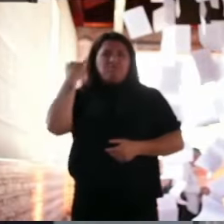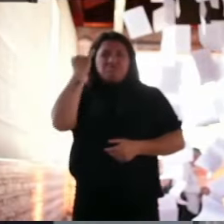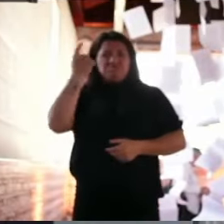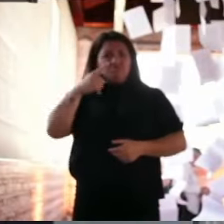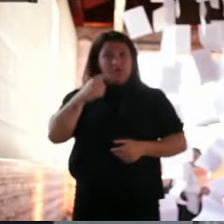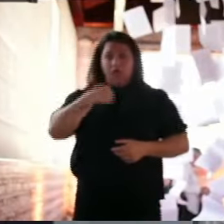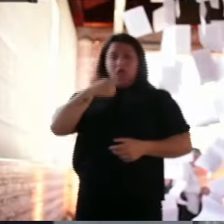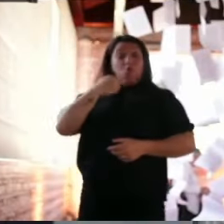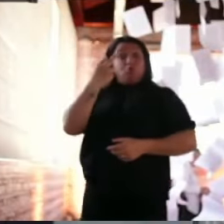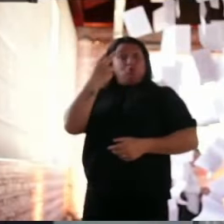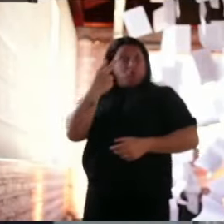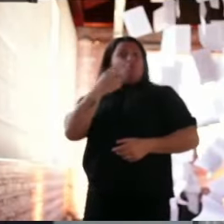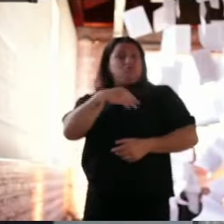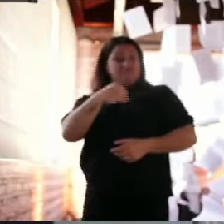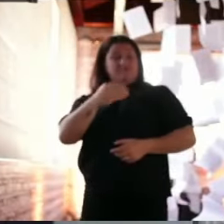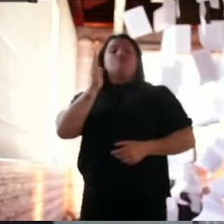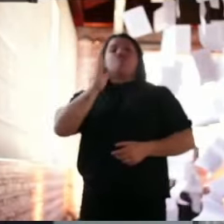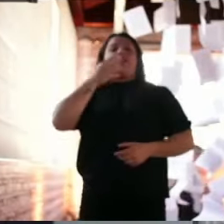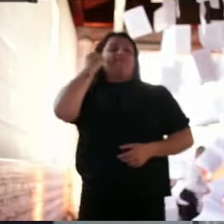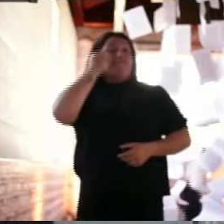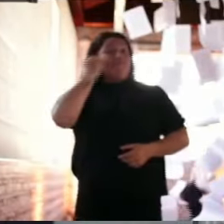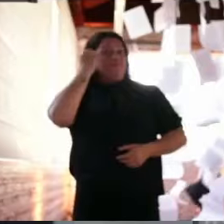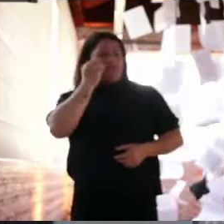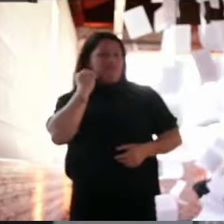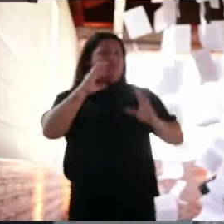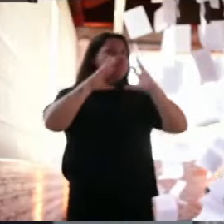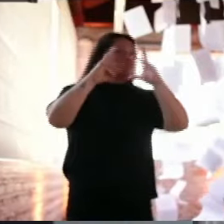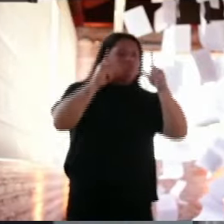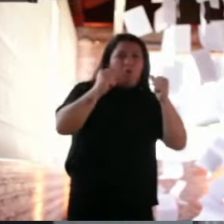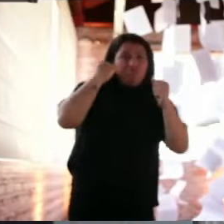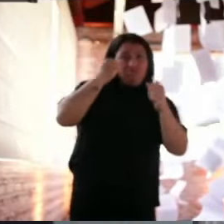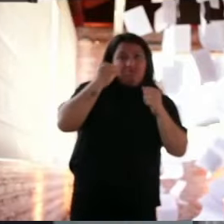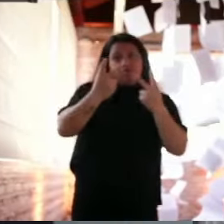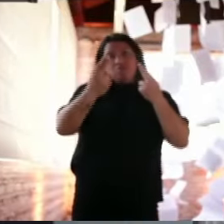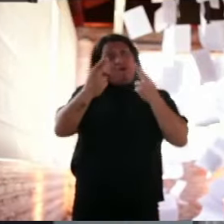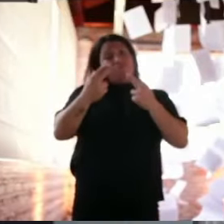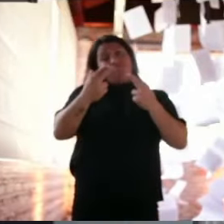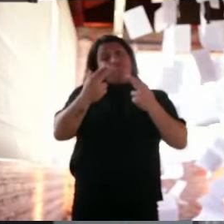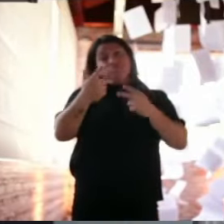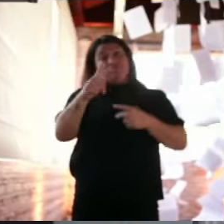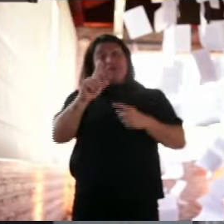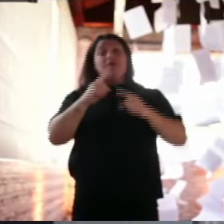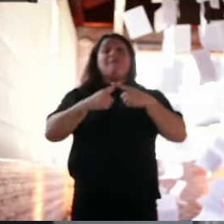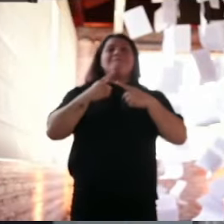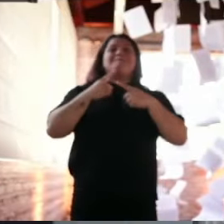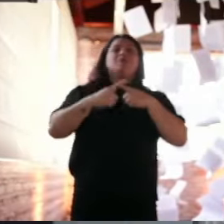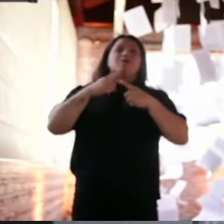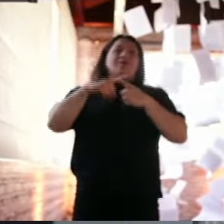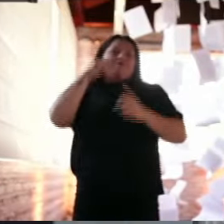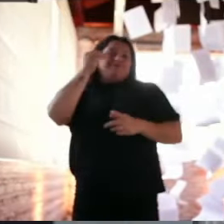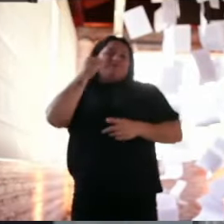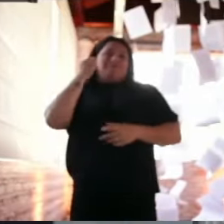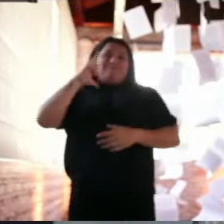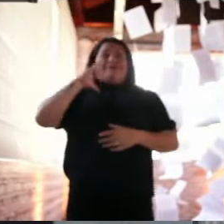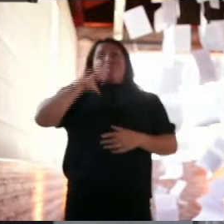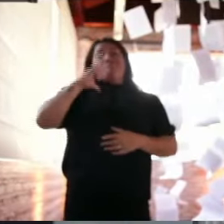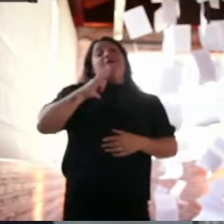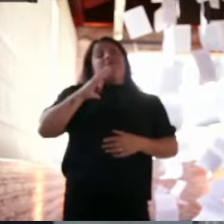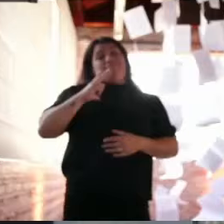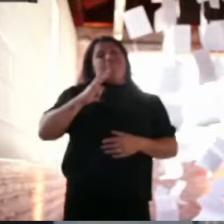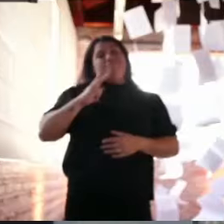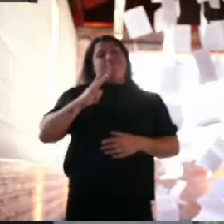testei pare duas passei por essa experiência que nem todo mundo vai poder passar porque é uma experiência que está restrita pessoas